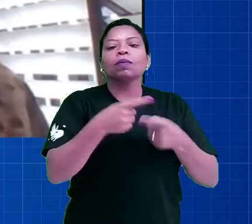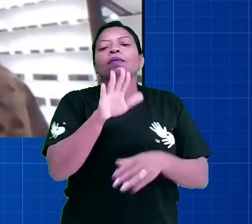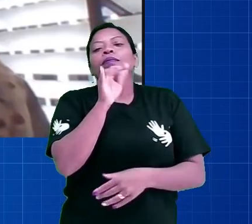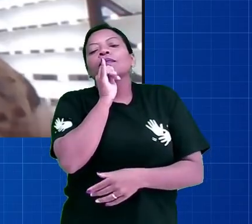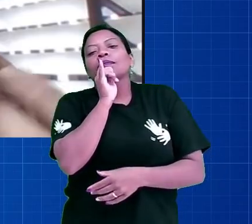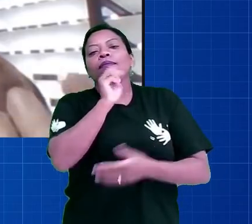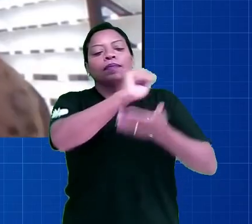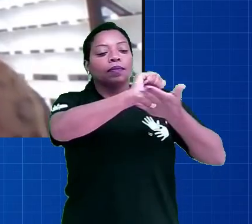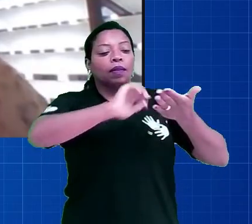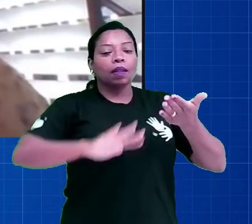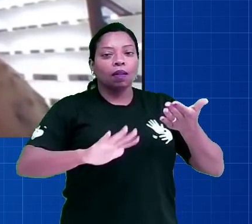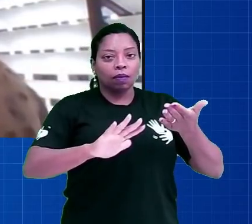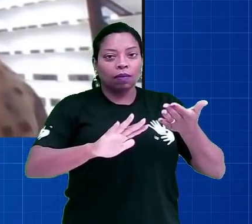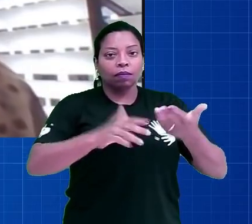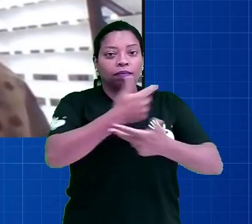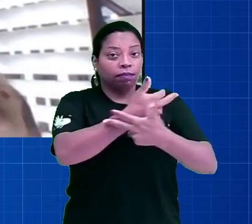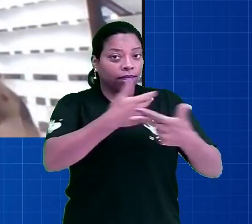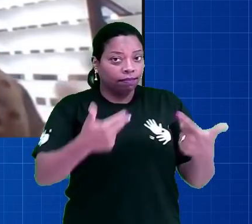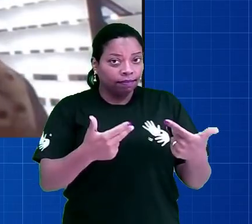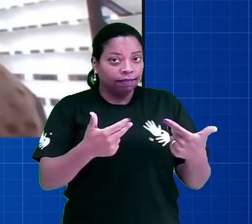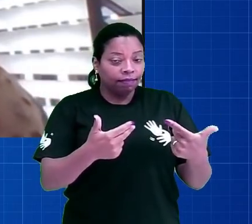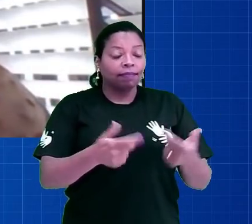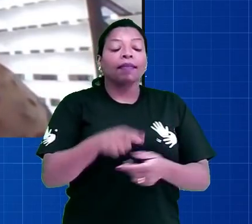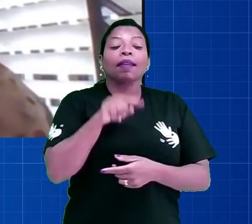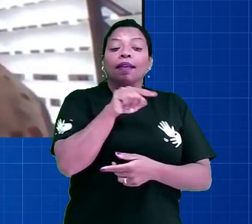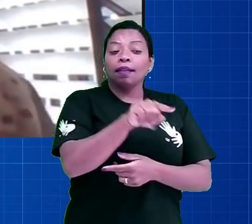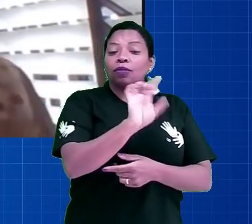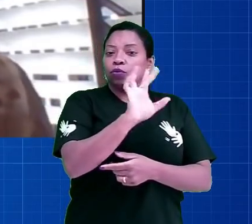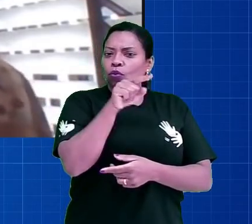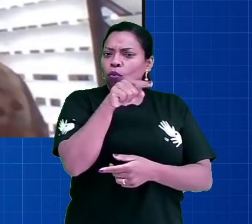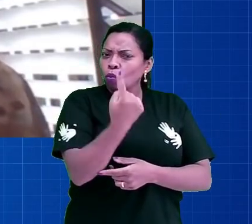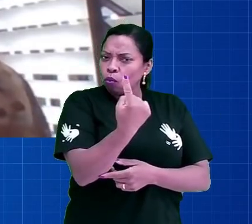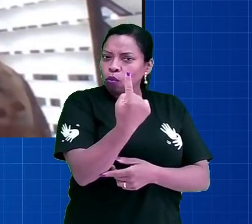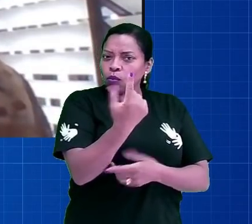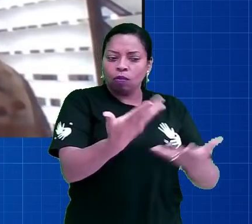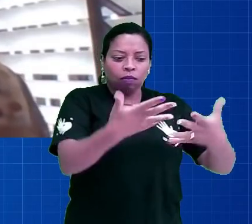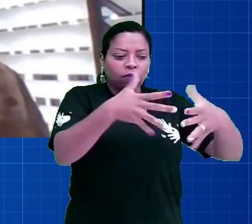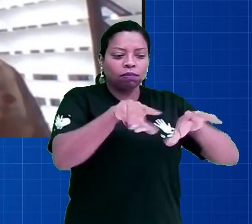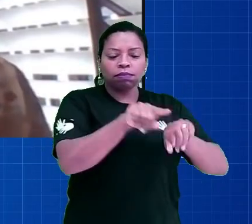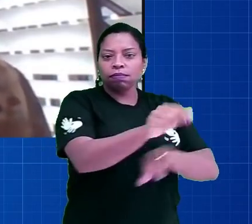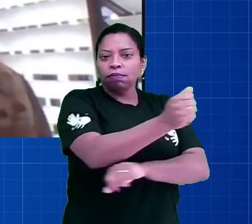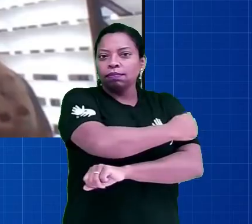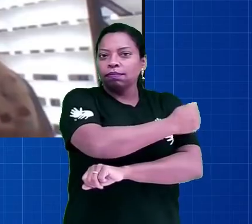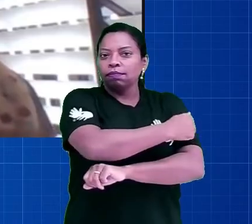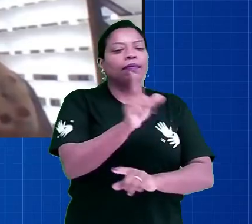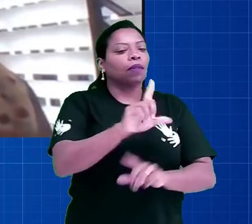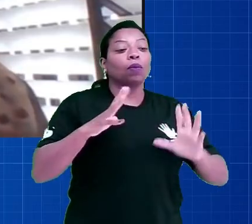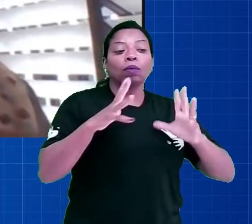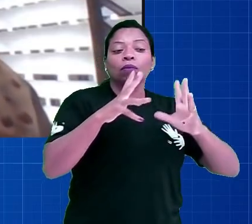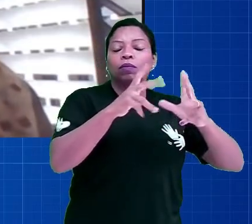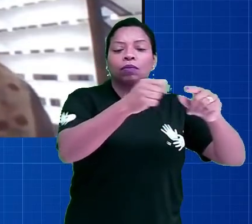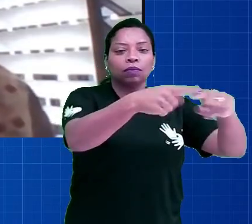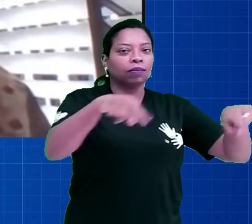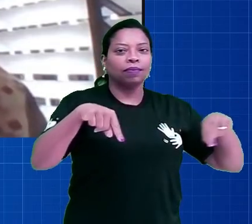muitas ações, muitas atividades, elas não são efetivamente para aquele aluno que tem uma necessidade mais